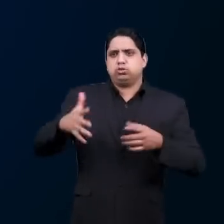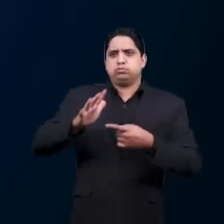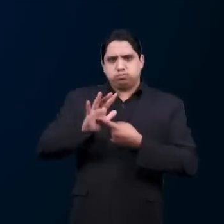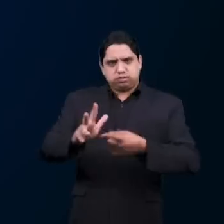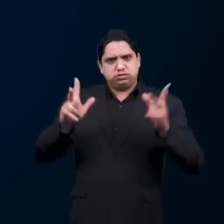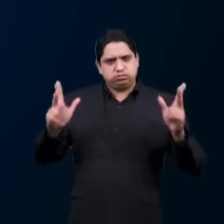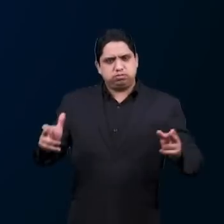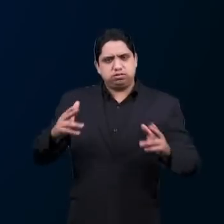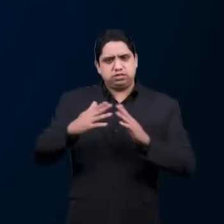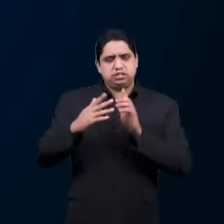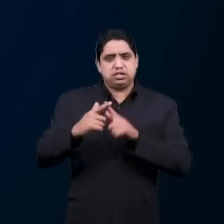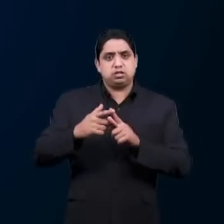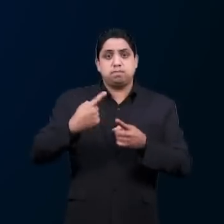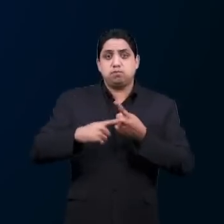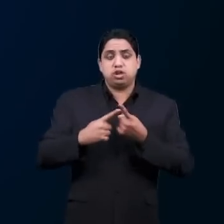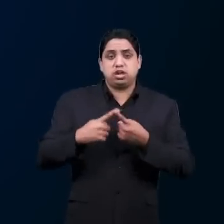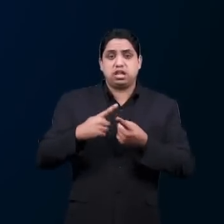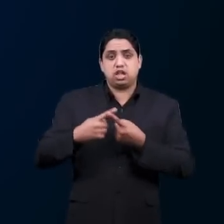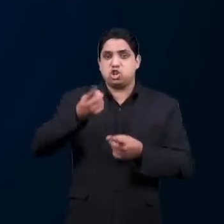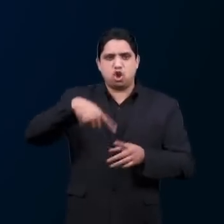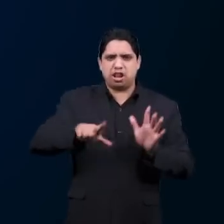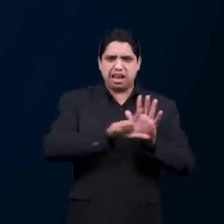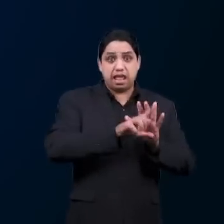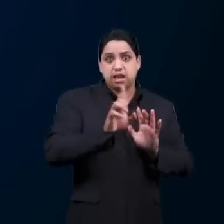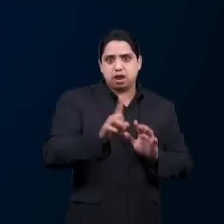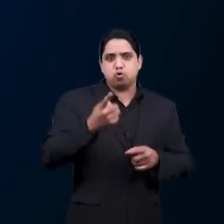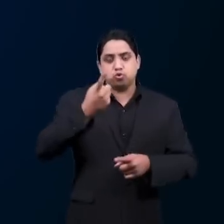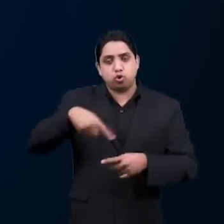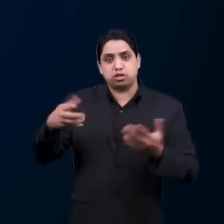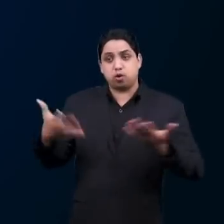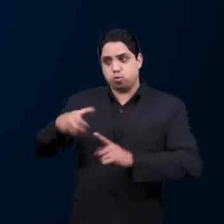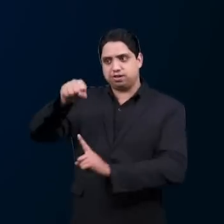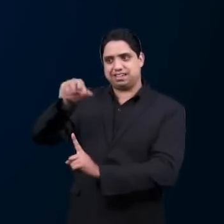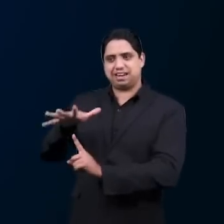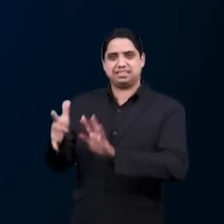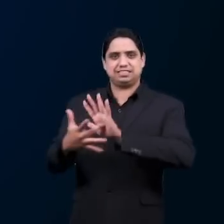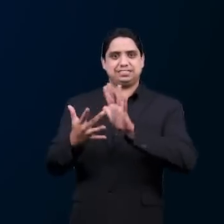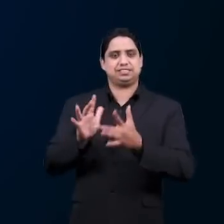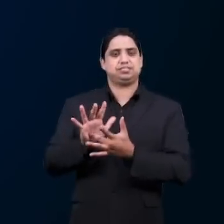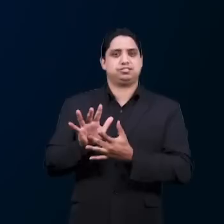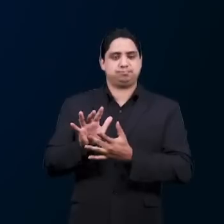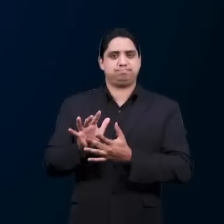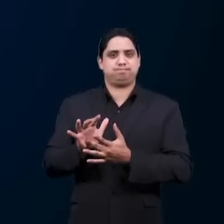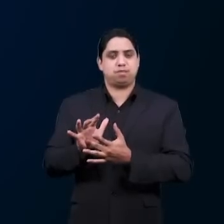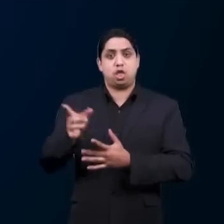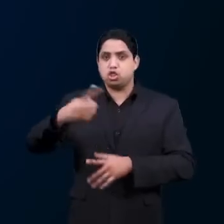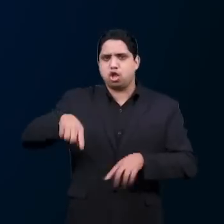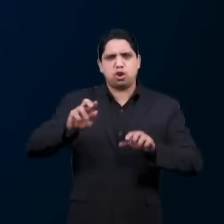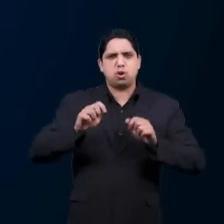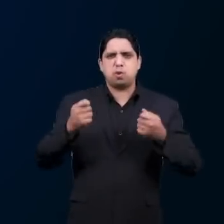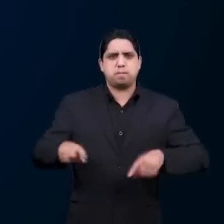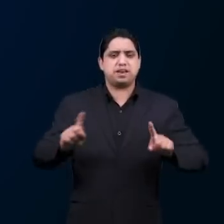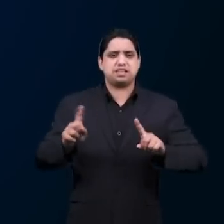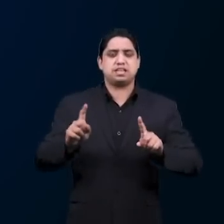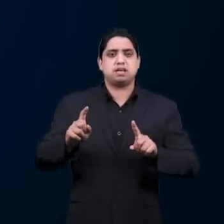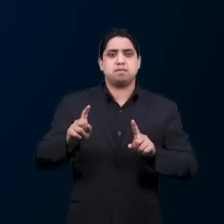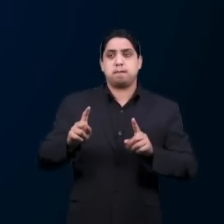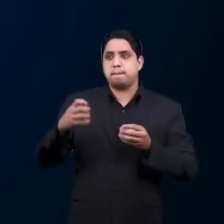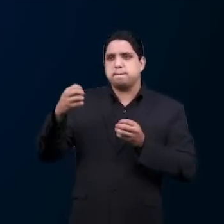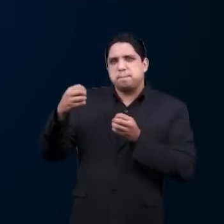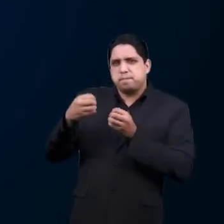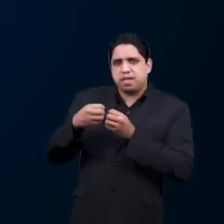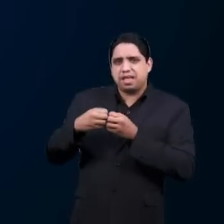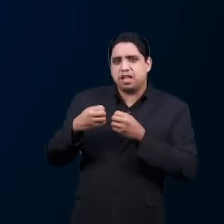dias de hoje. Pois não estamos mais debaixo da lei, mas estamos debaixo da graça de Jesus. Nós não precisamos mais nos aproximar de